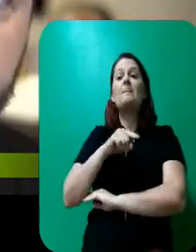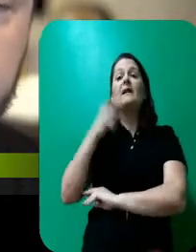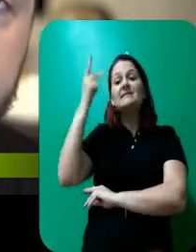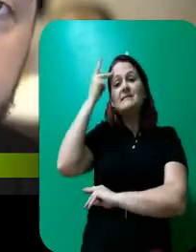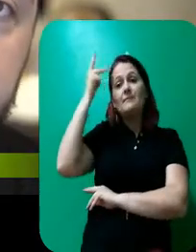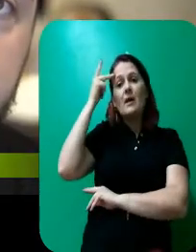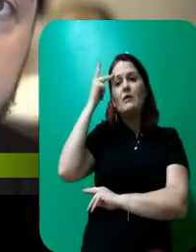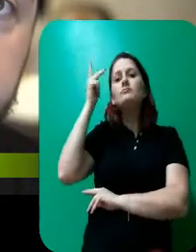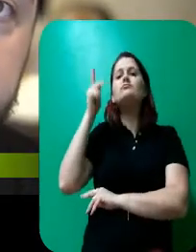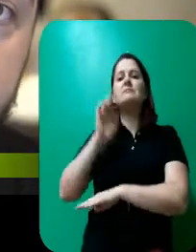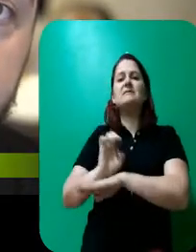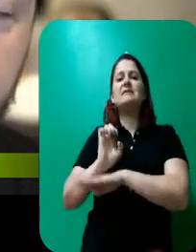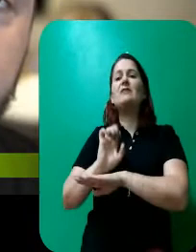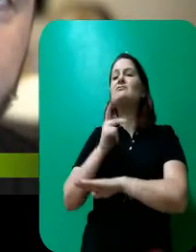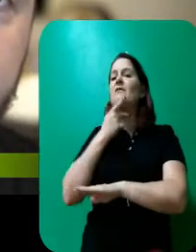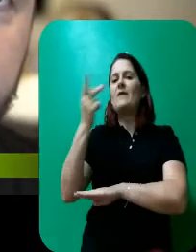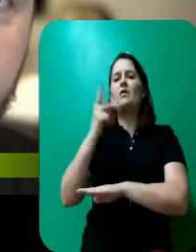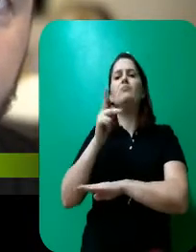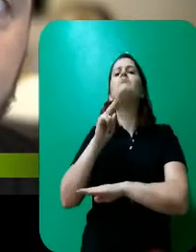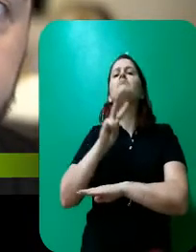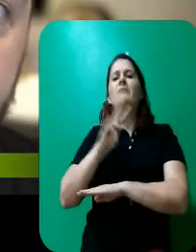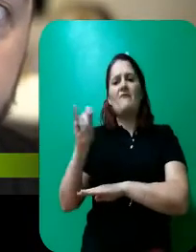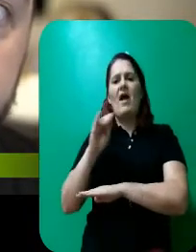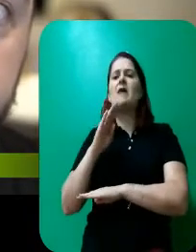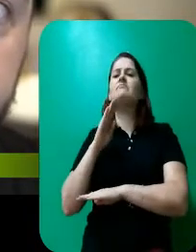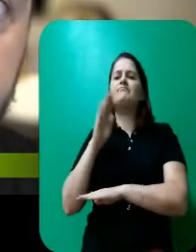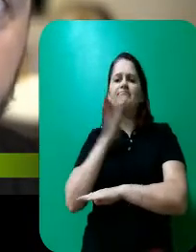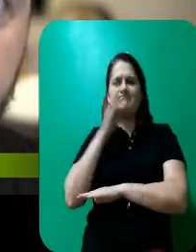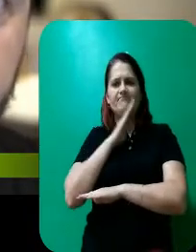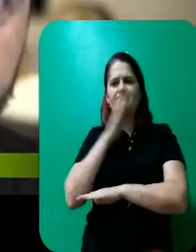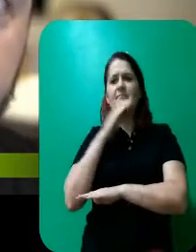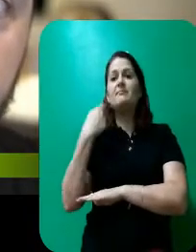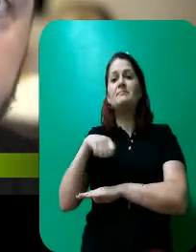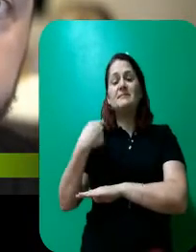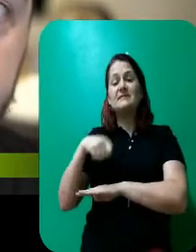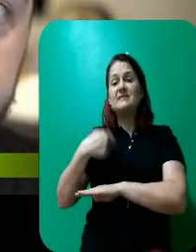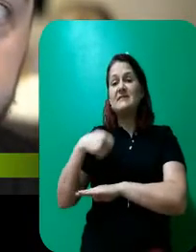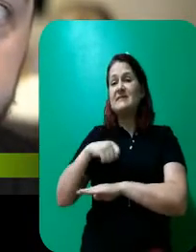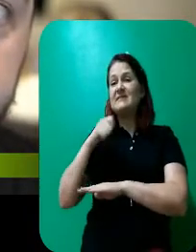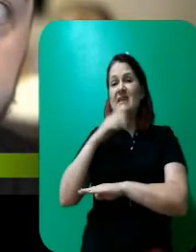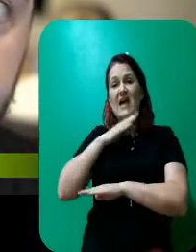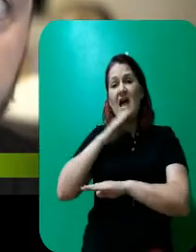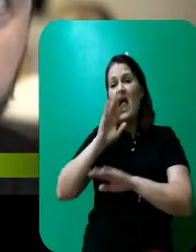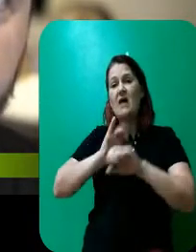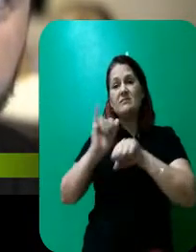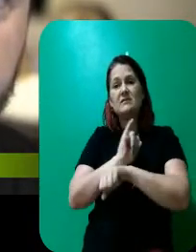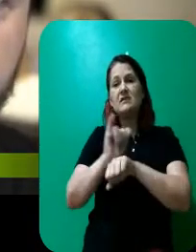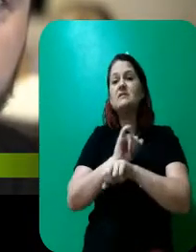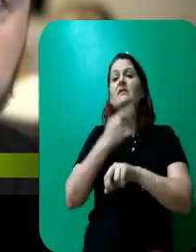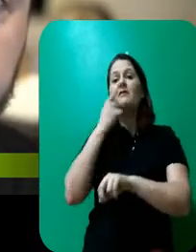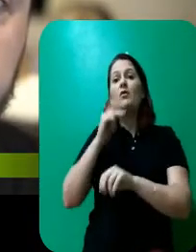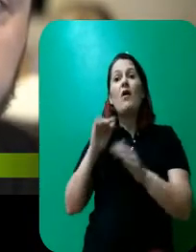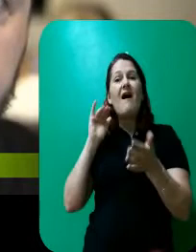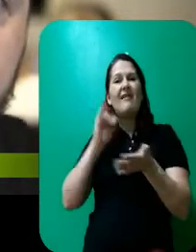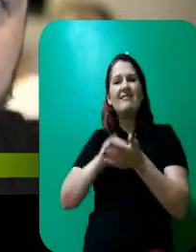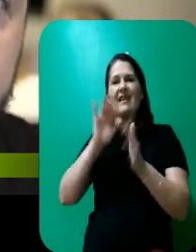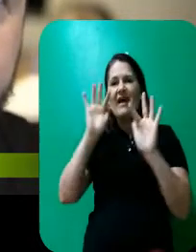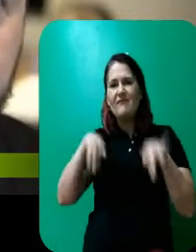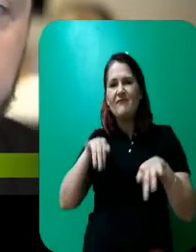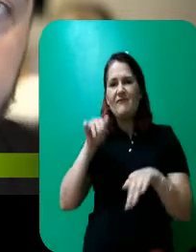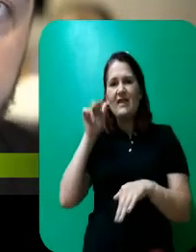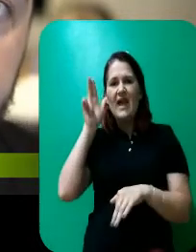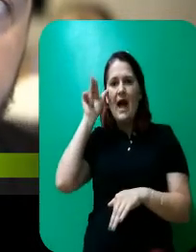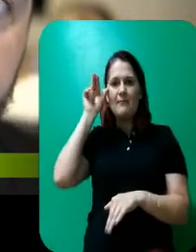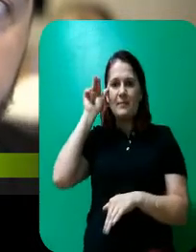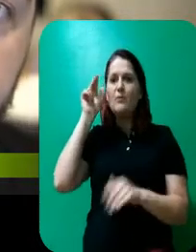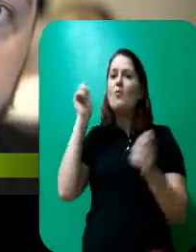que o sistema de saúde brasileiro entre em colapso até o final de abril. E eu quero, daqui para